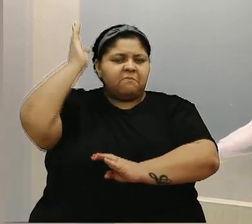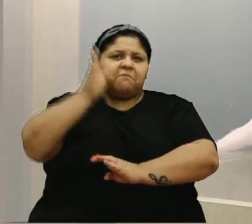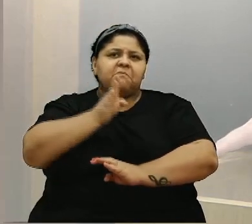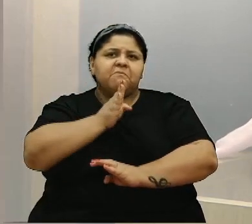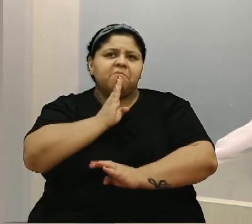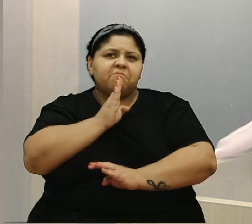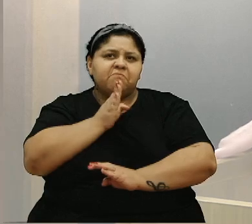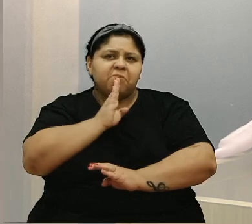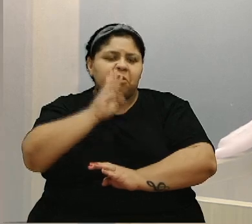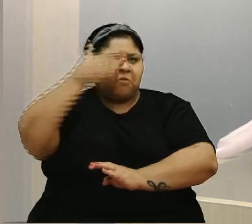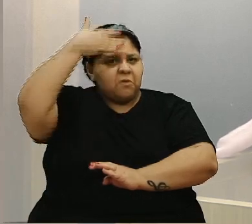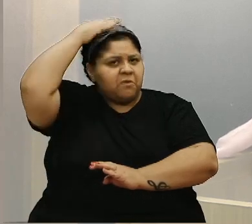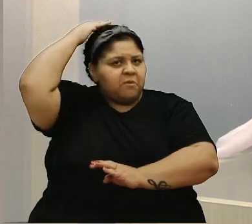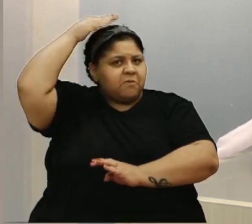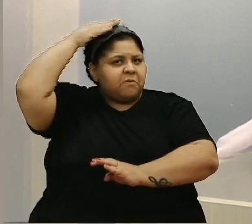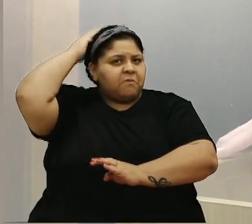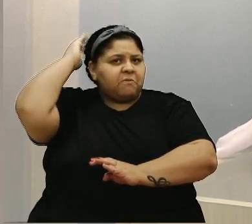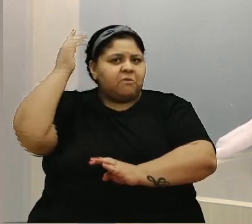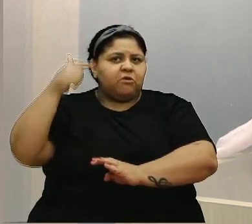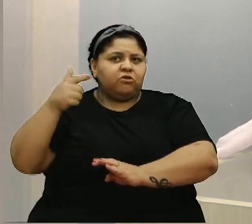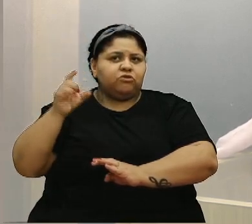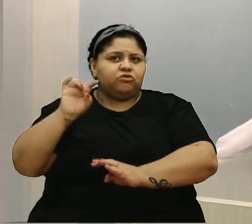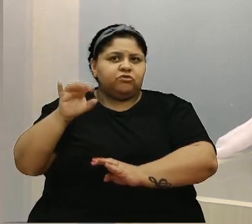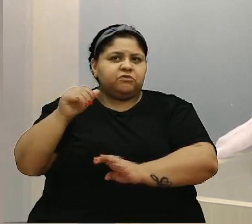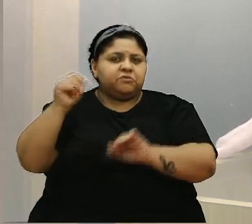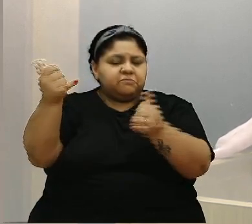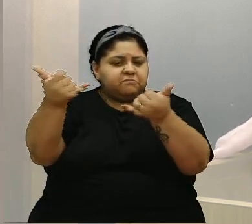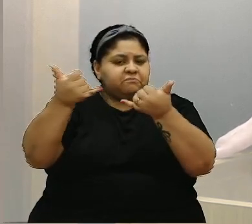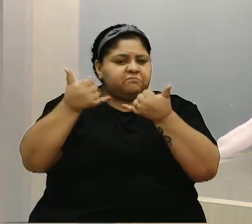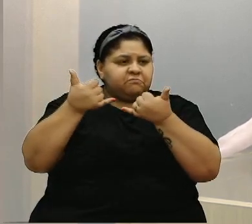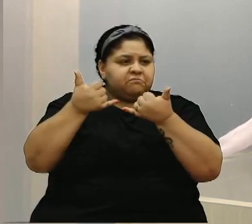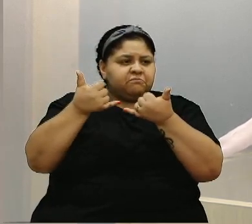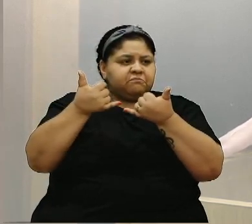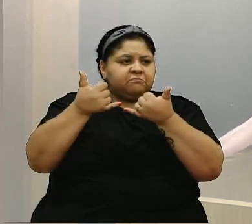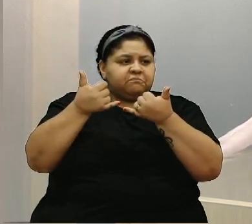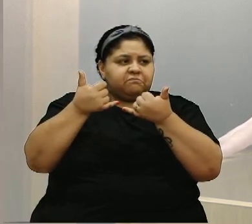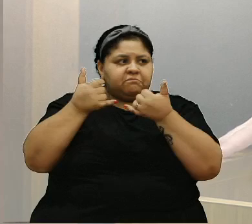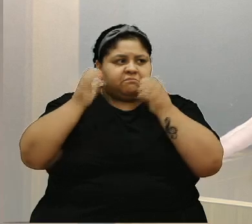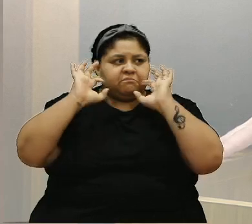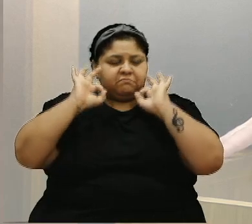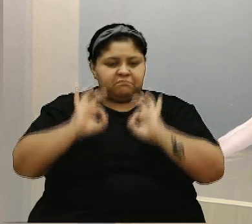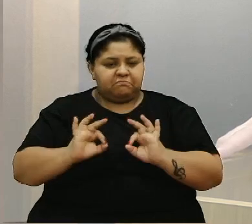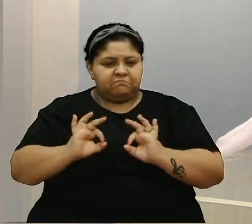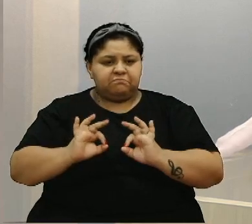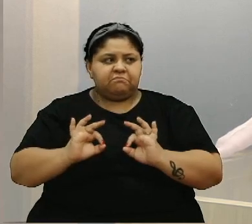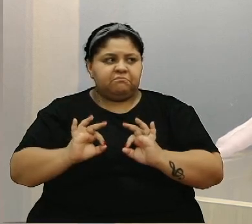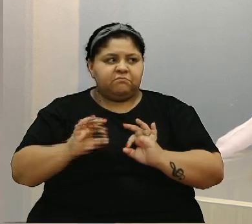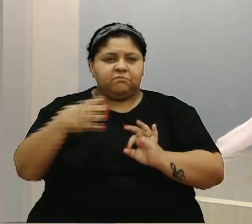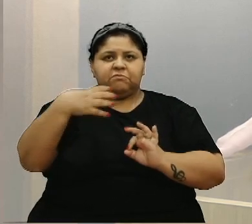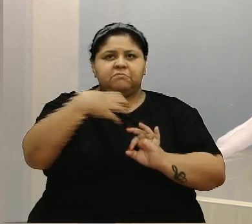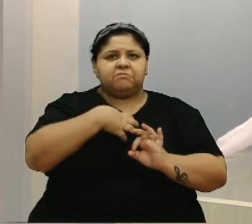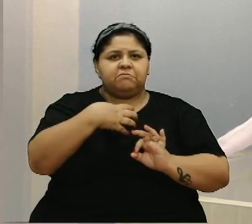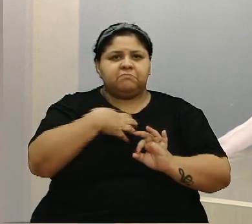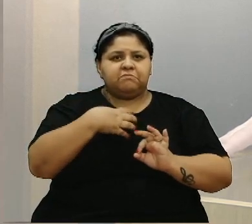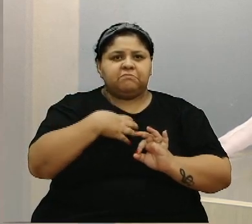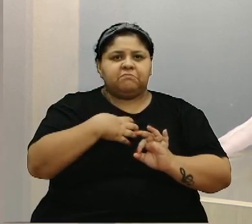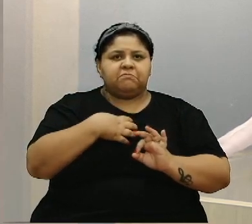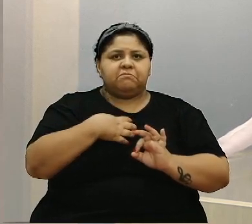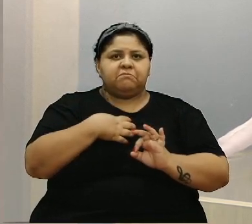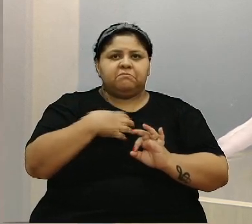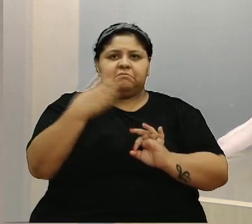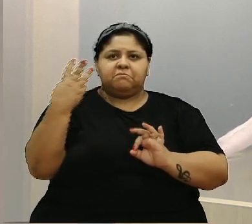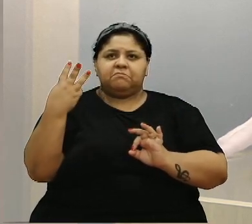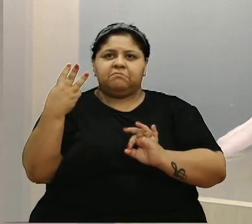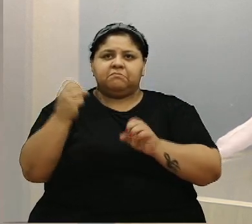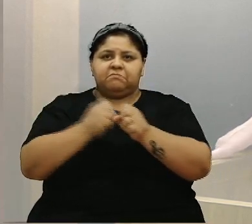vocês me passaram durante 4 anos aqui. Minha postura, minha conduta... E a forma de ser e agir nesses 3 anos dentro da